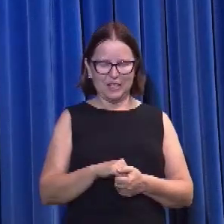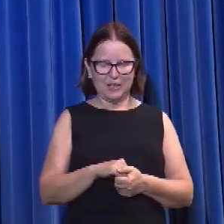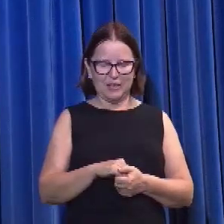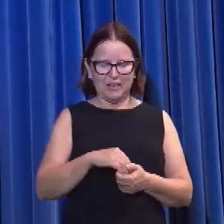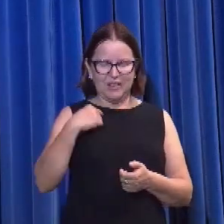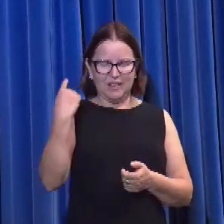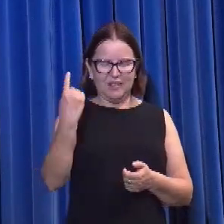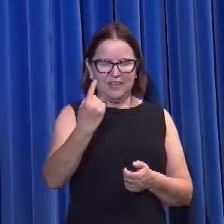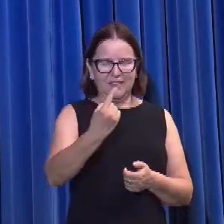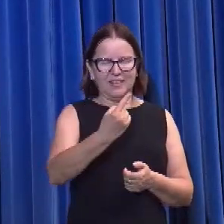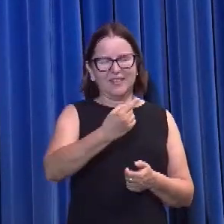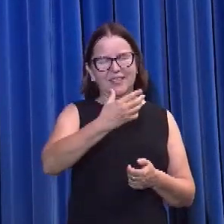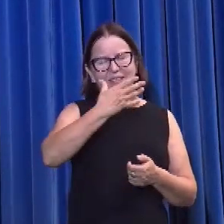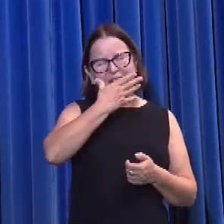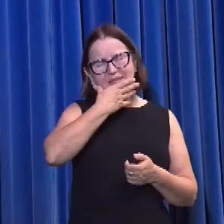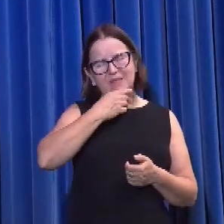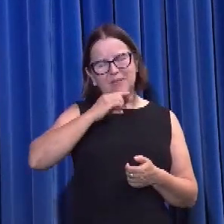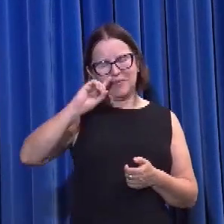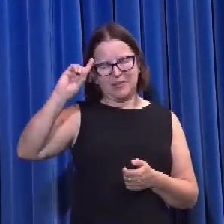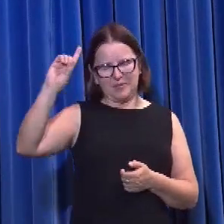Nosso Pai,